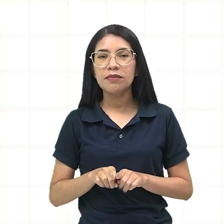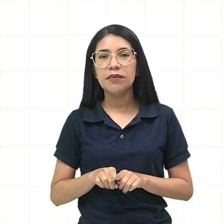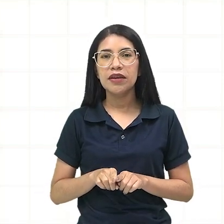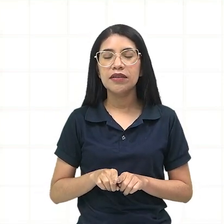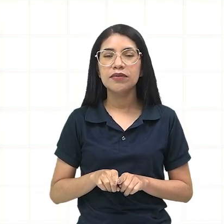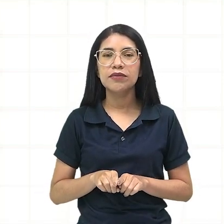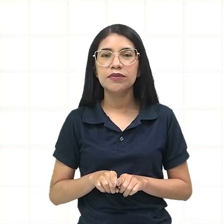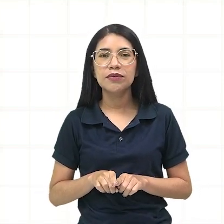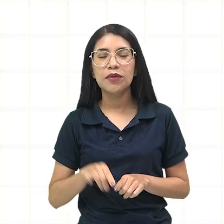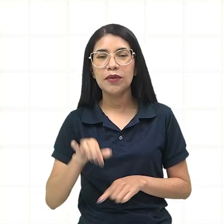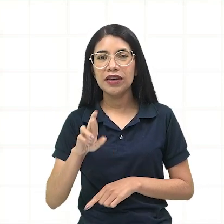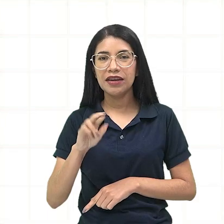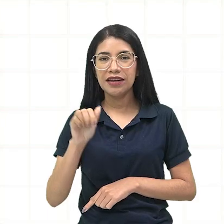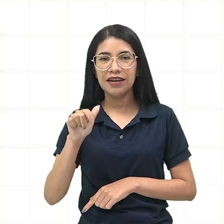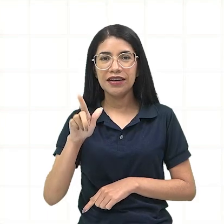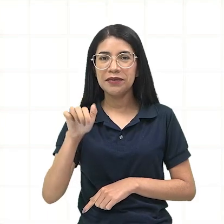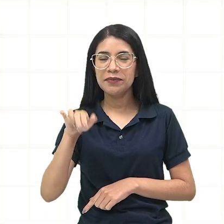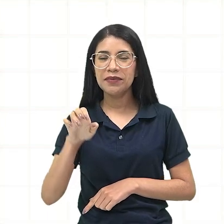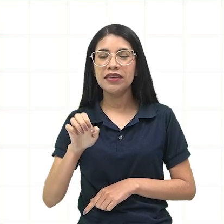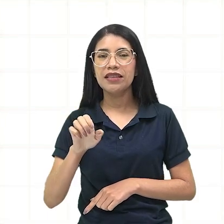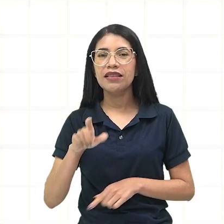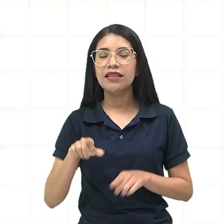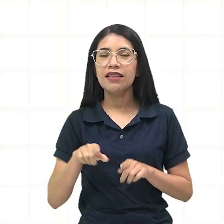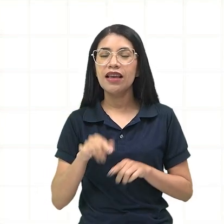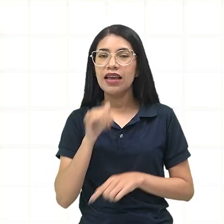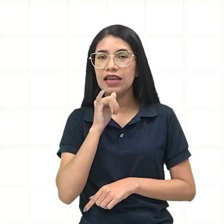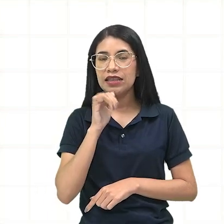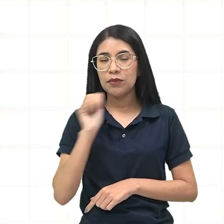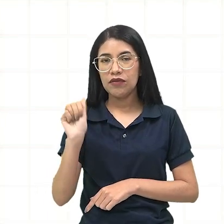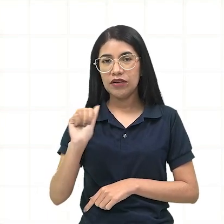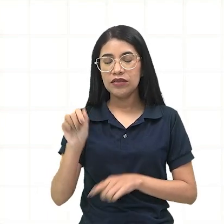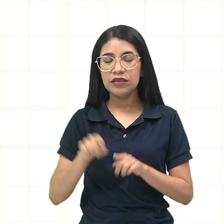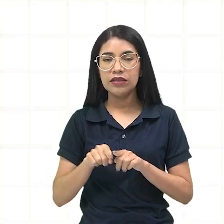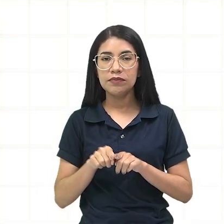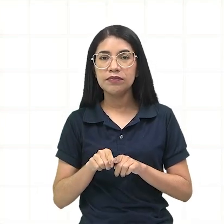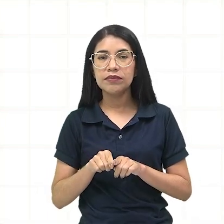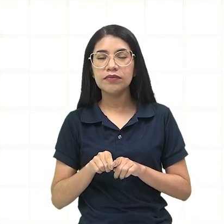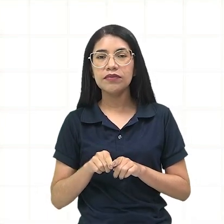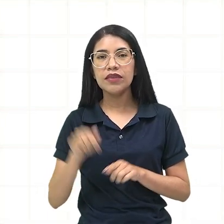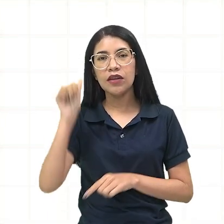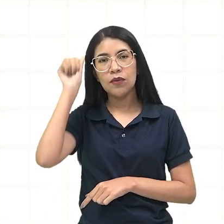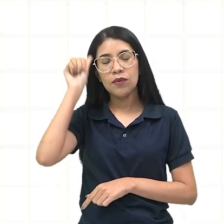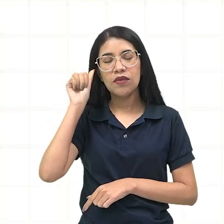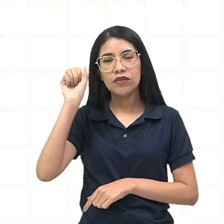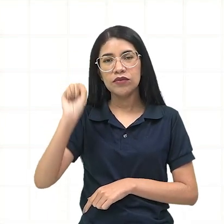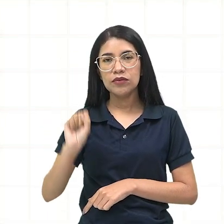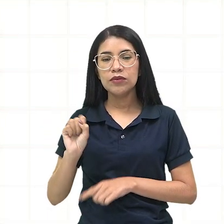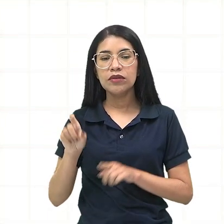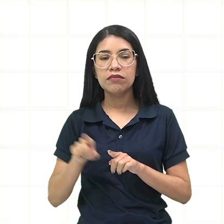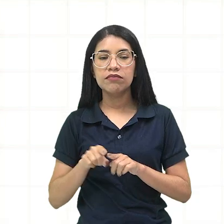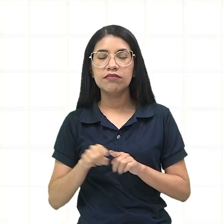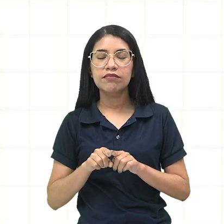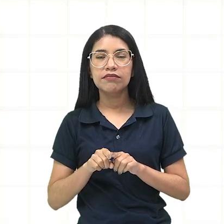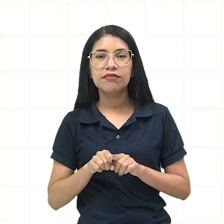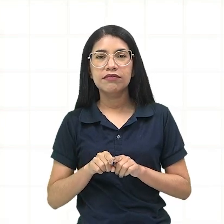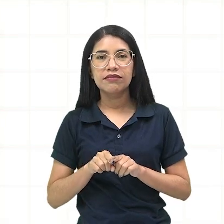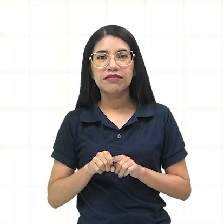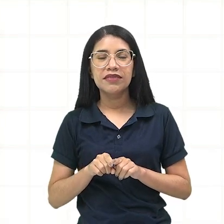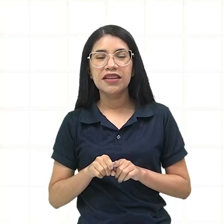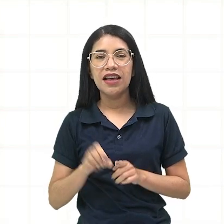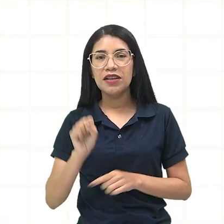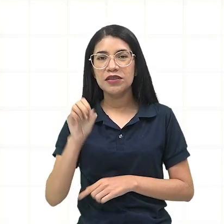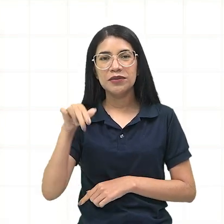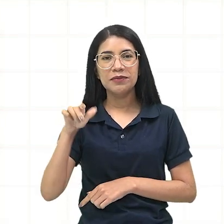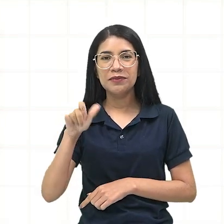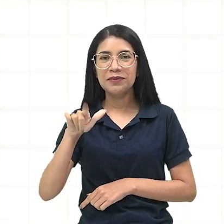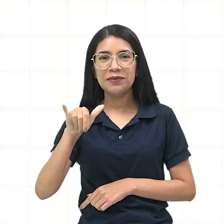Oriente Médio e da Ásia Central, né, no caso do Afeganistão, e o Sudão do Sul e a Somália, que são países africanos, todas essas pessoas